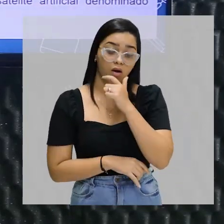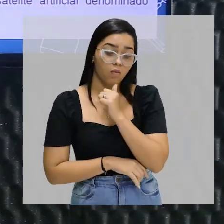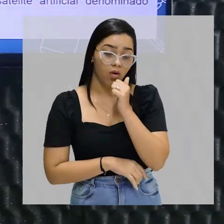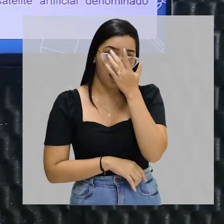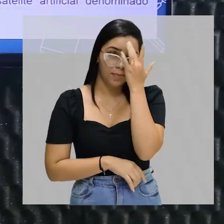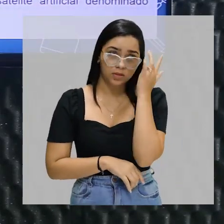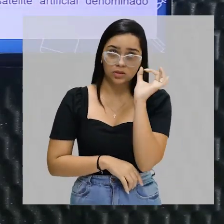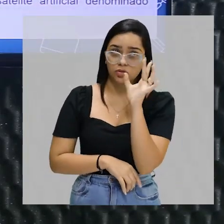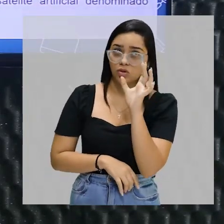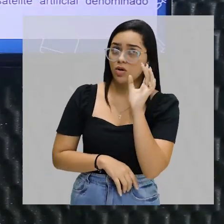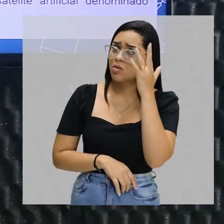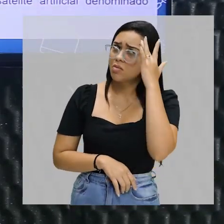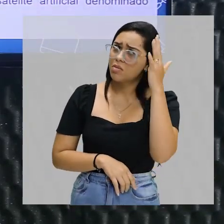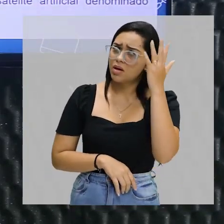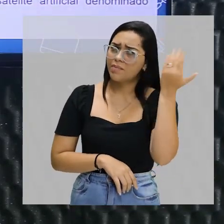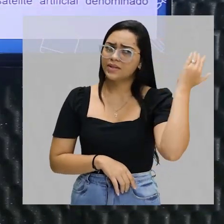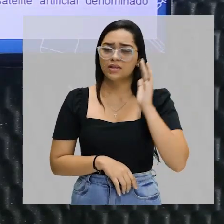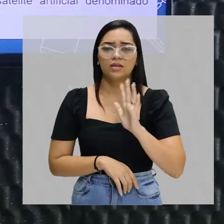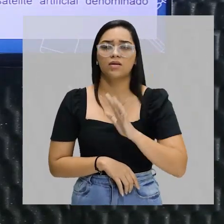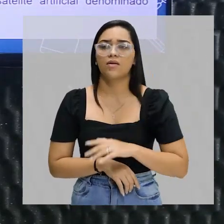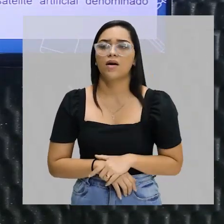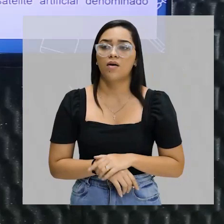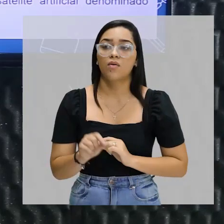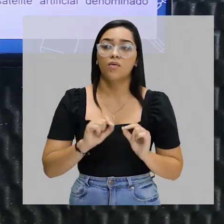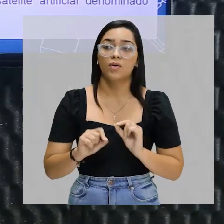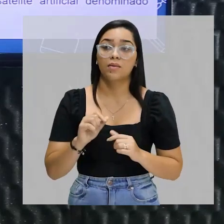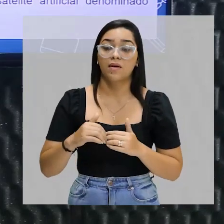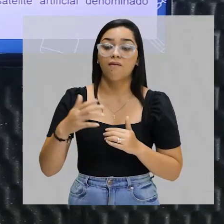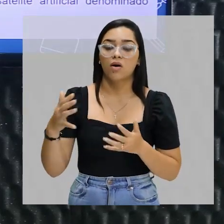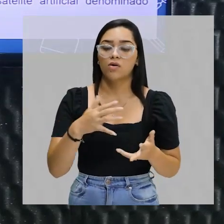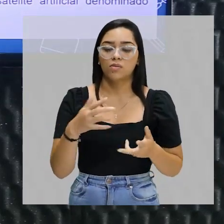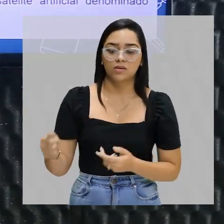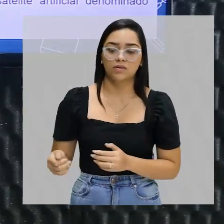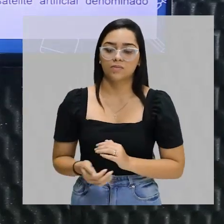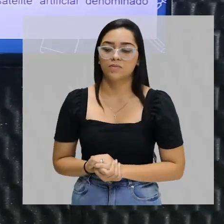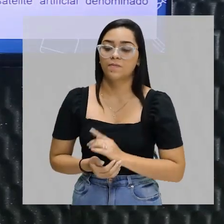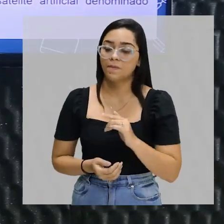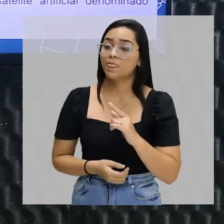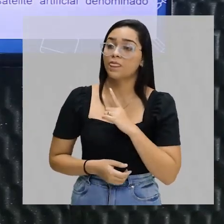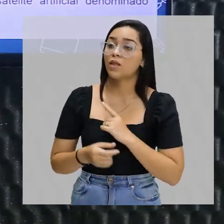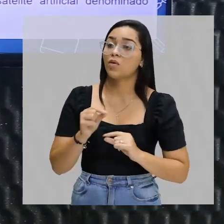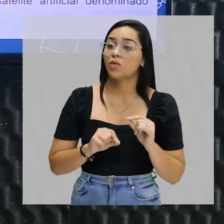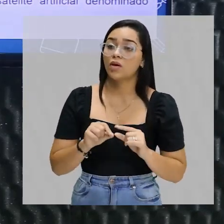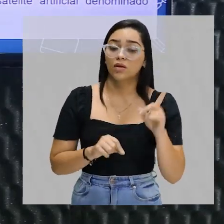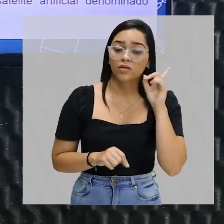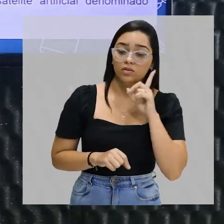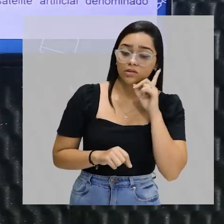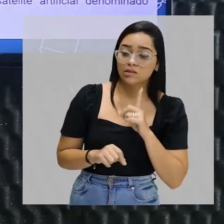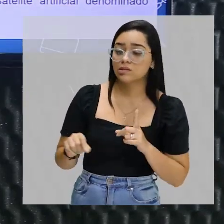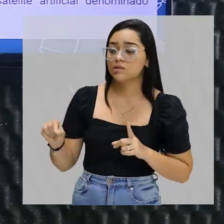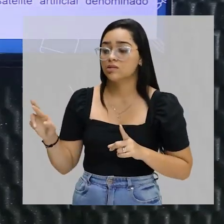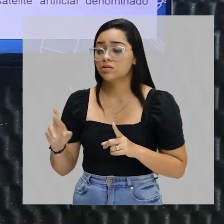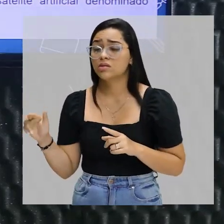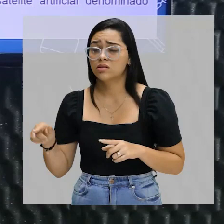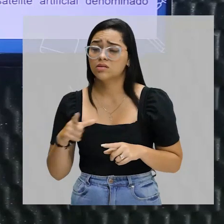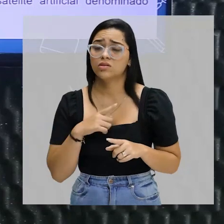é uma perspectiva Não antes imaginada imagina você levar o ser humano para fora do planeta e de fato União Soviética Estados Unidos vão ter uma grande rivalidade